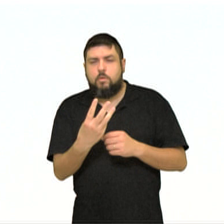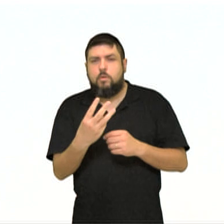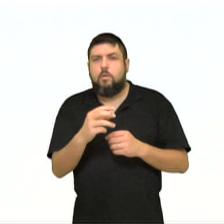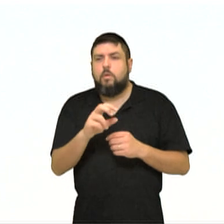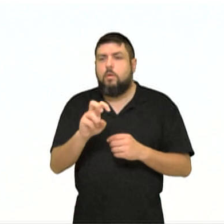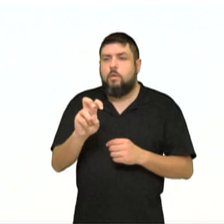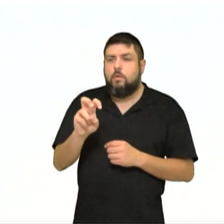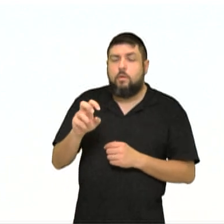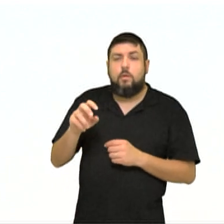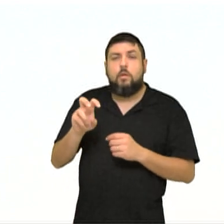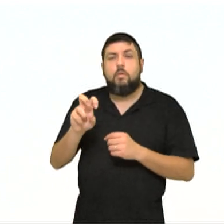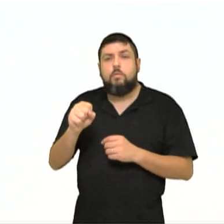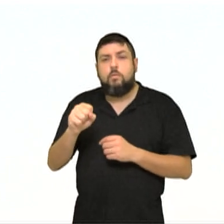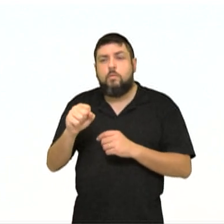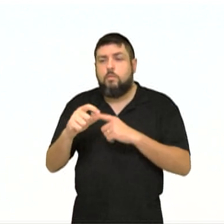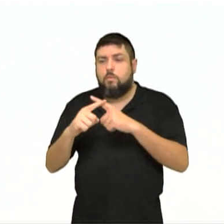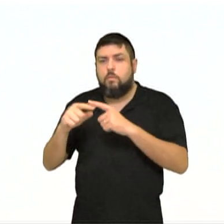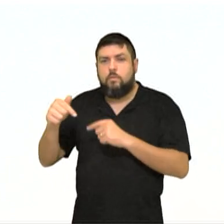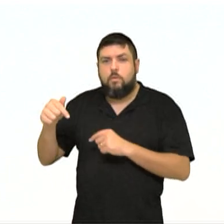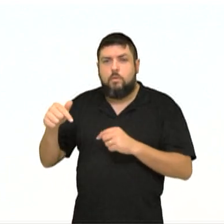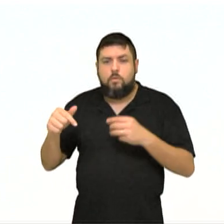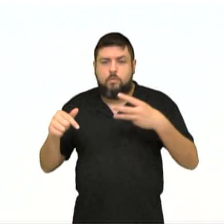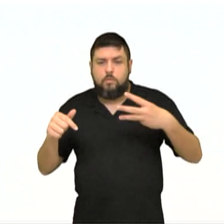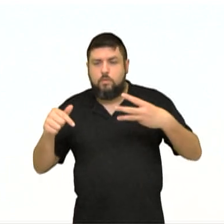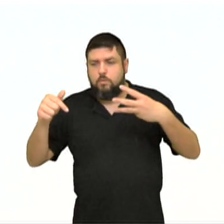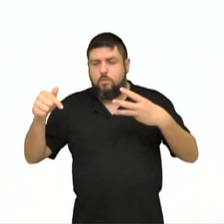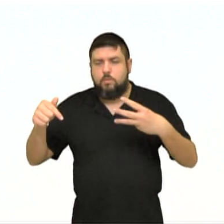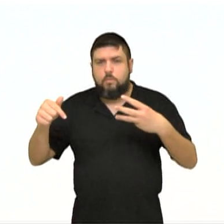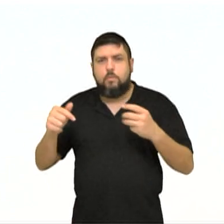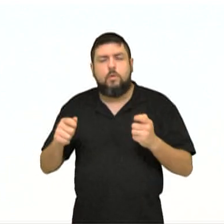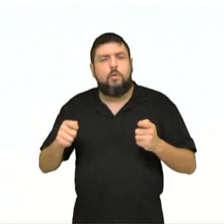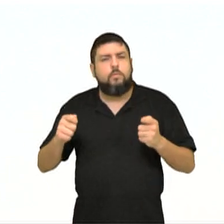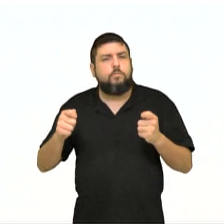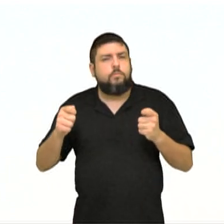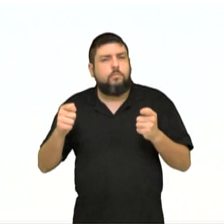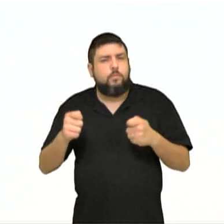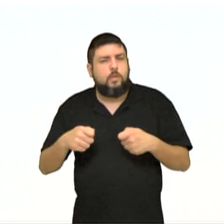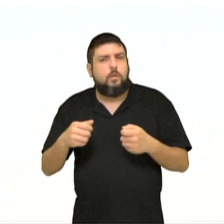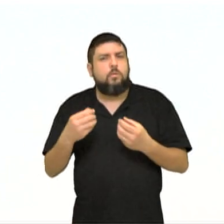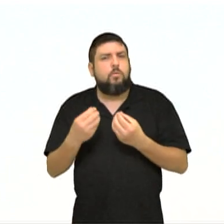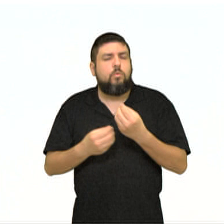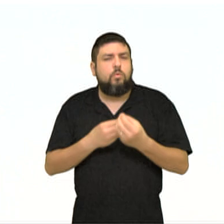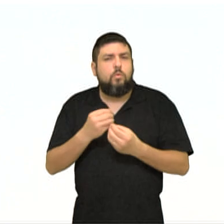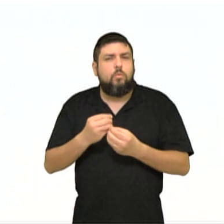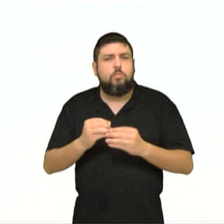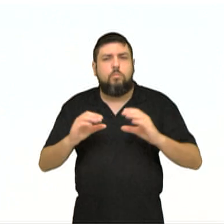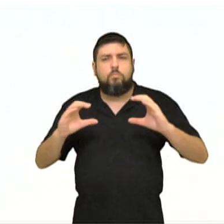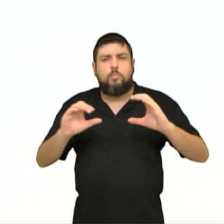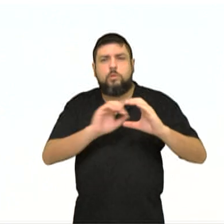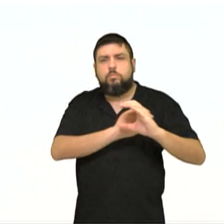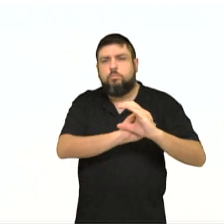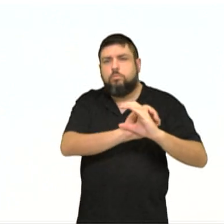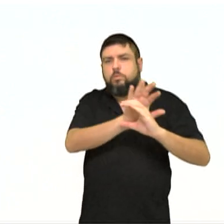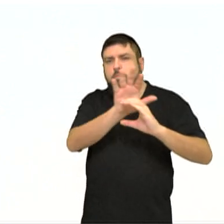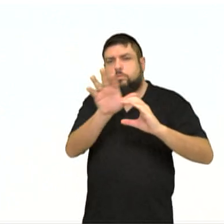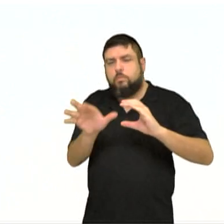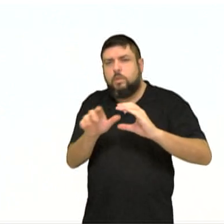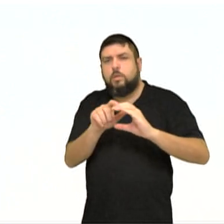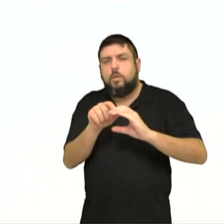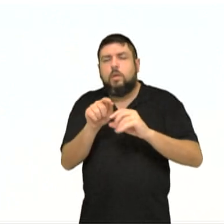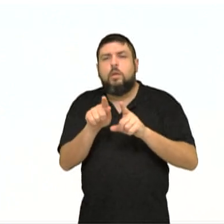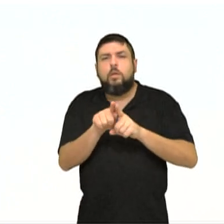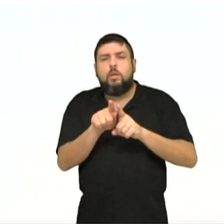7. Então, aqui eu pude usar o princípio a propriedade distributiva da multiplicação e mostrar de uma